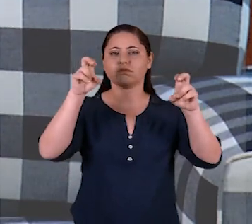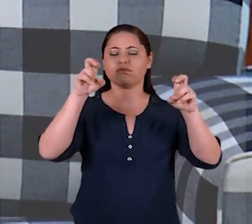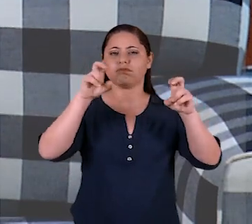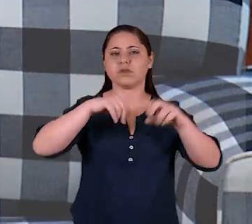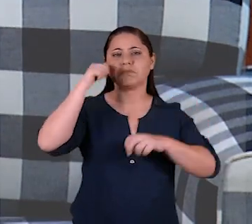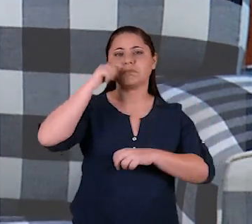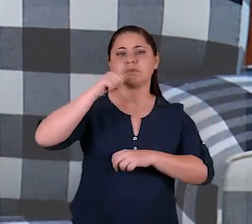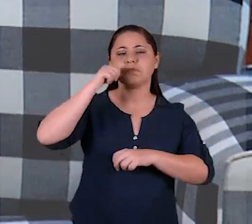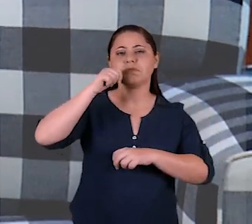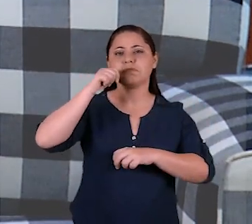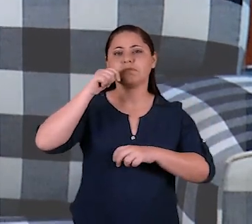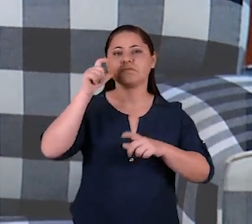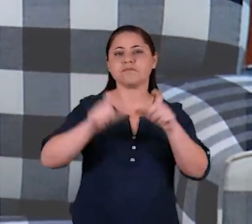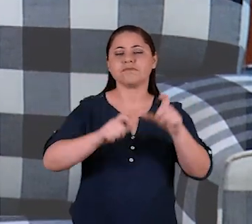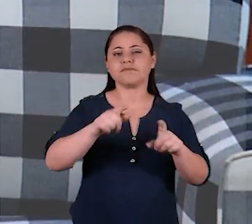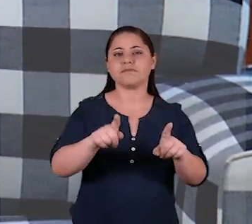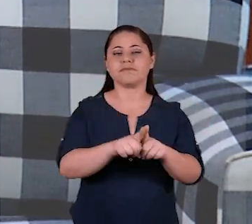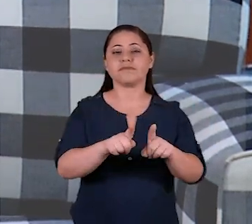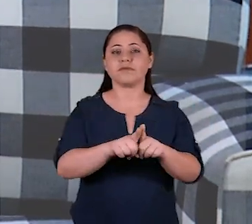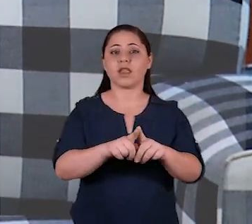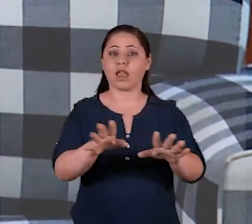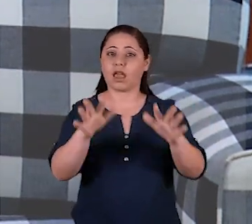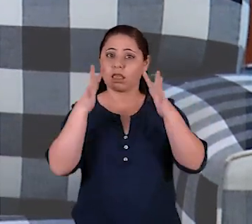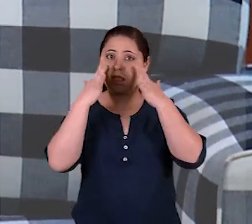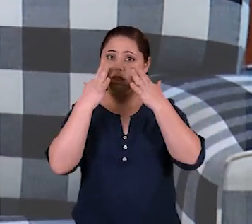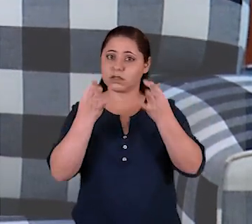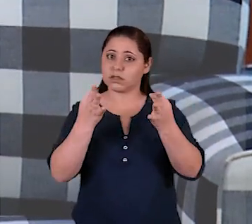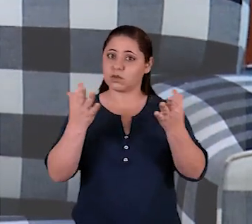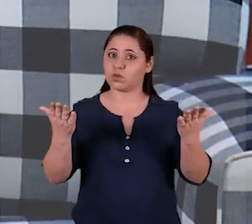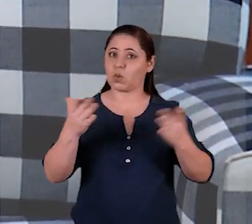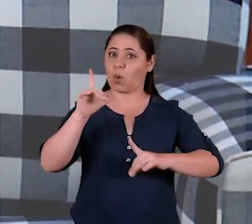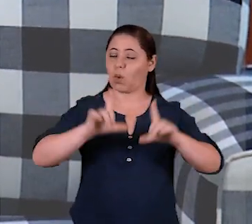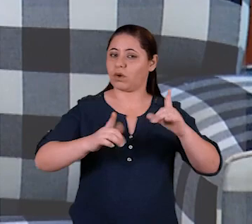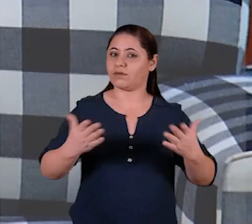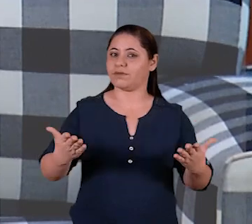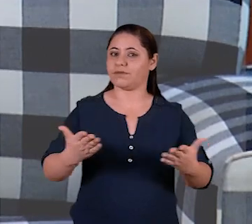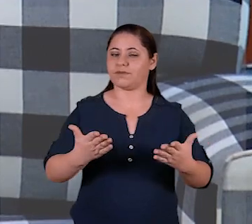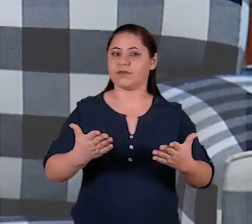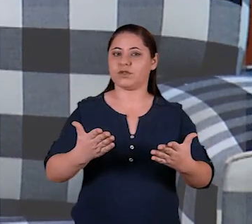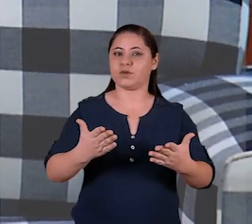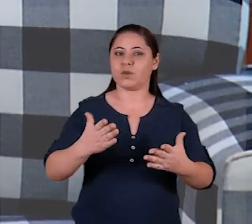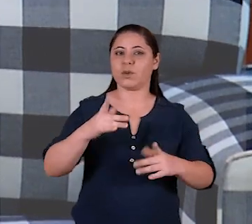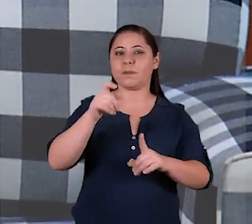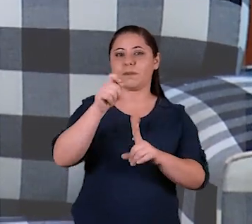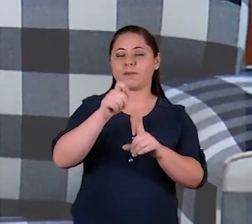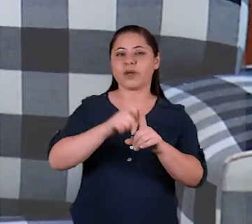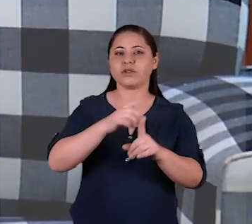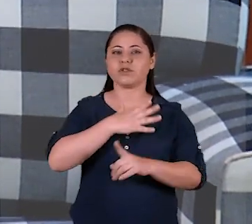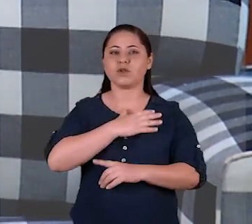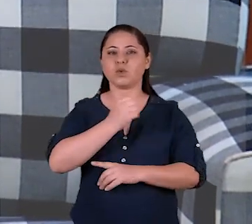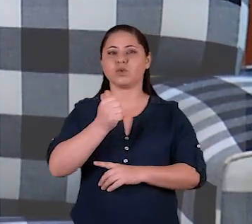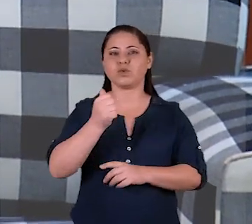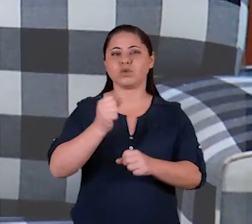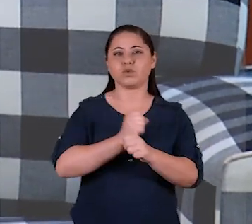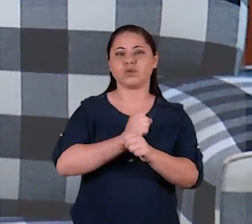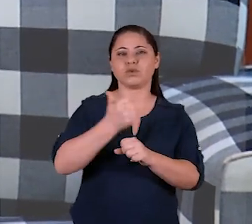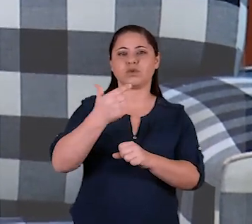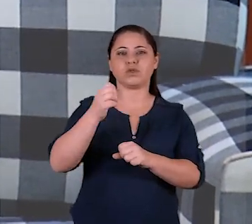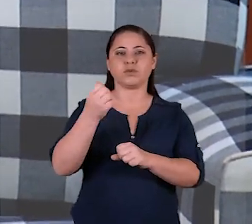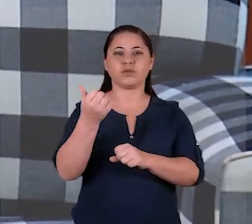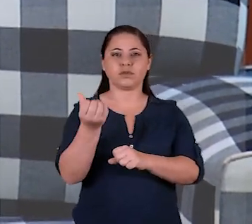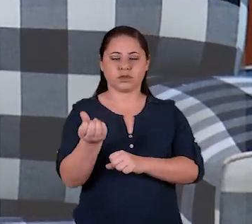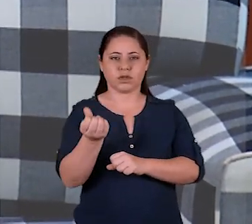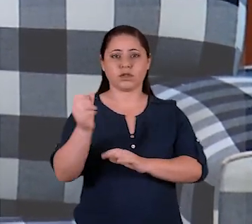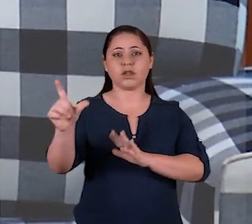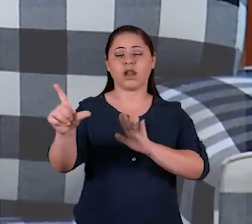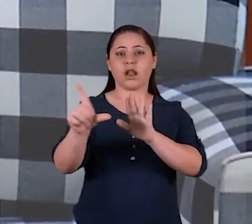das mulheres. E vale a pena atenção ao programa de hoje. No mês de agosto de 2006, era